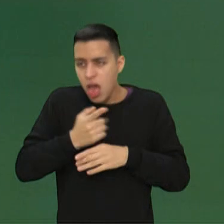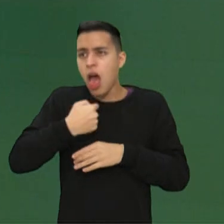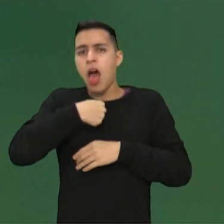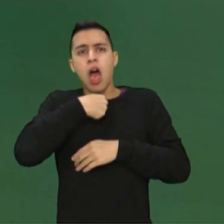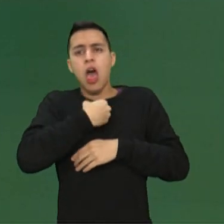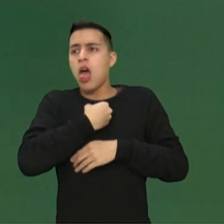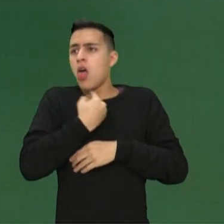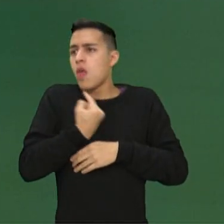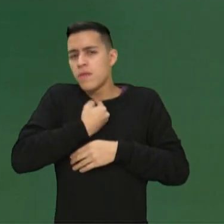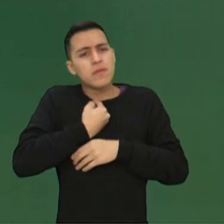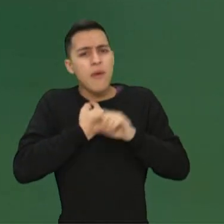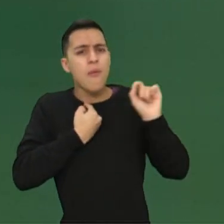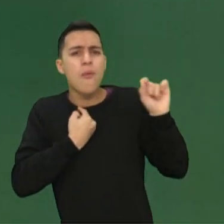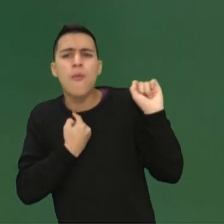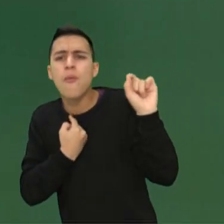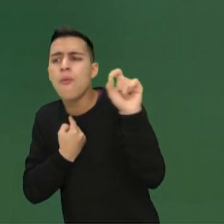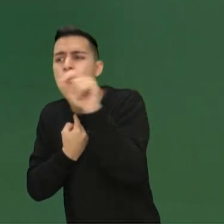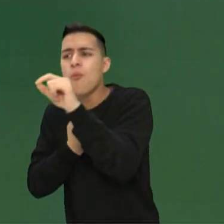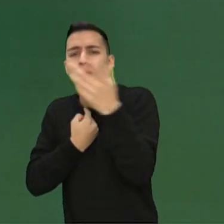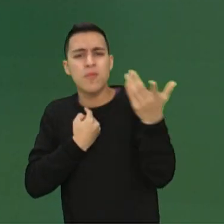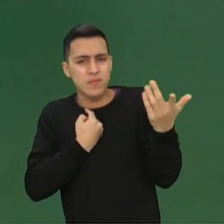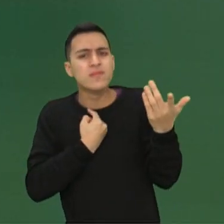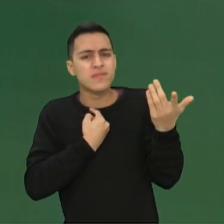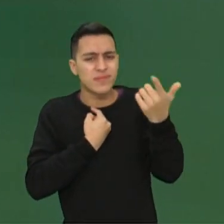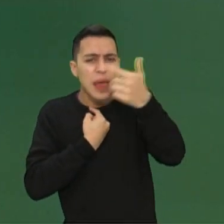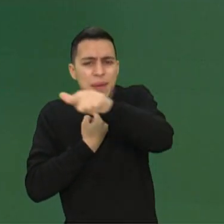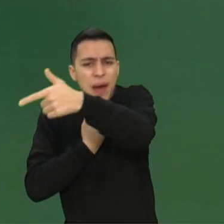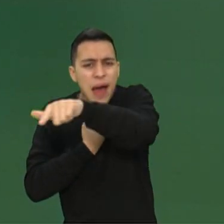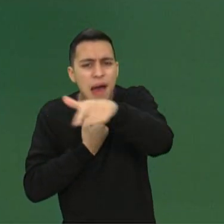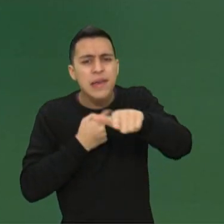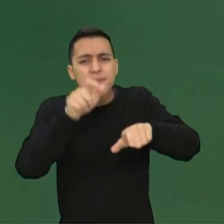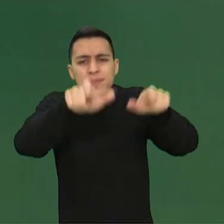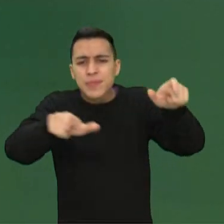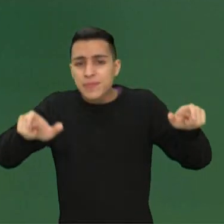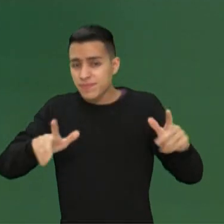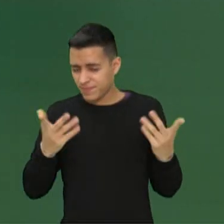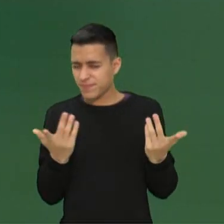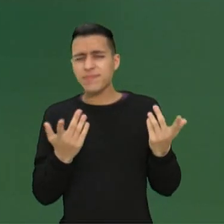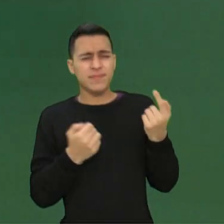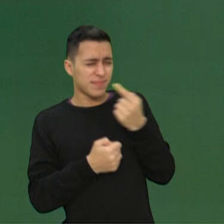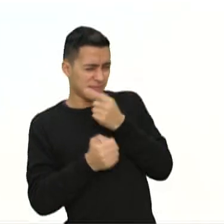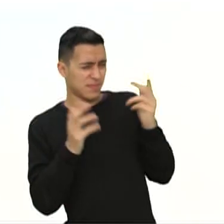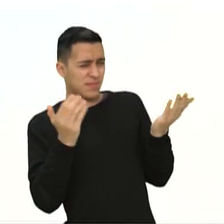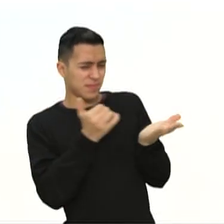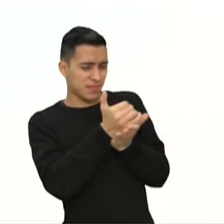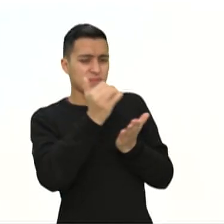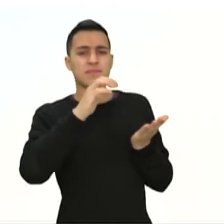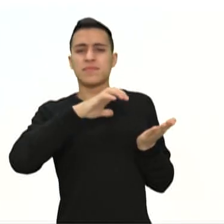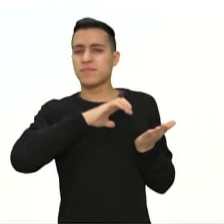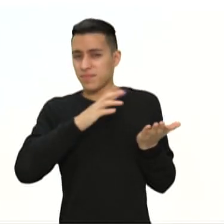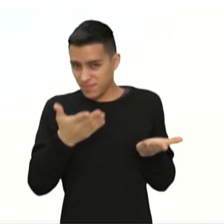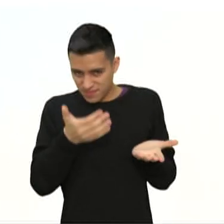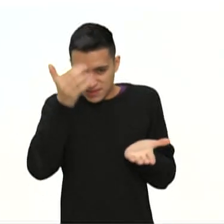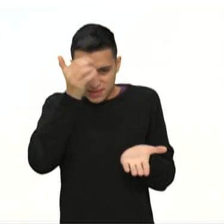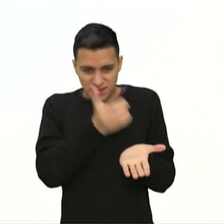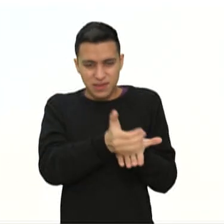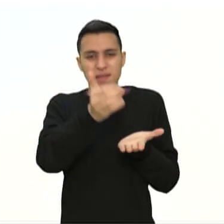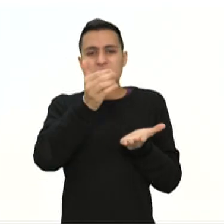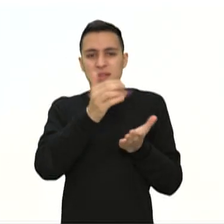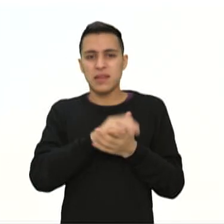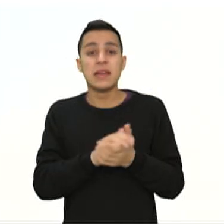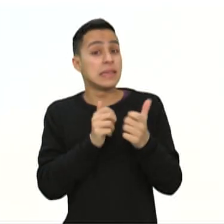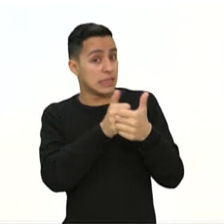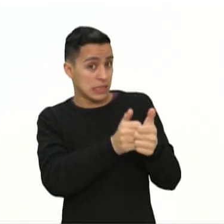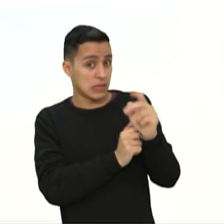está sozinho, que há uma relação daí com os outros. Tá? Aqui começa a ética, né, a eticidade aí no Hegel.